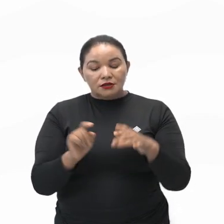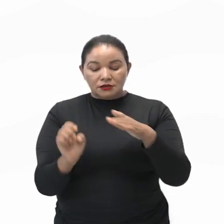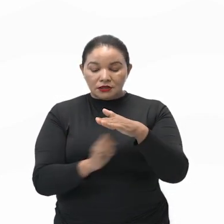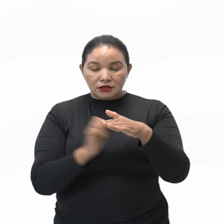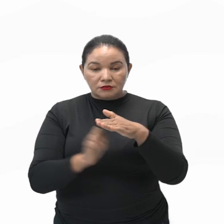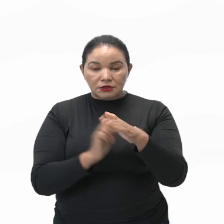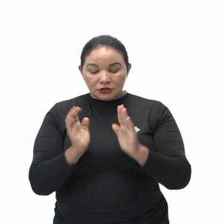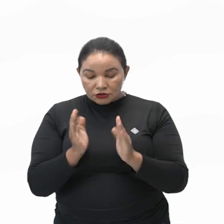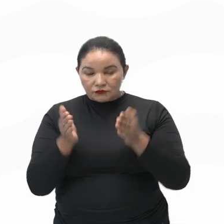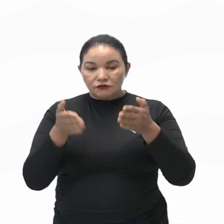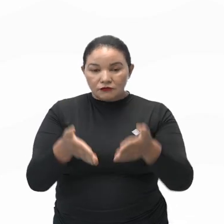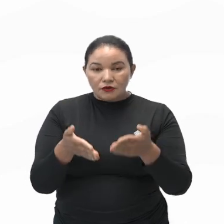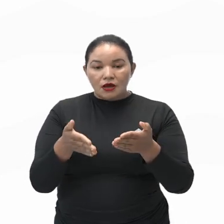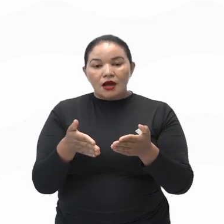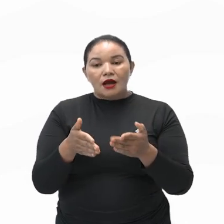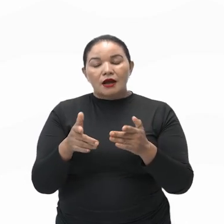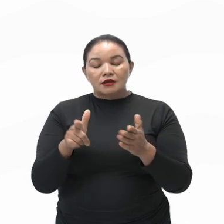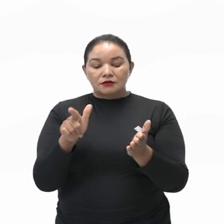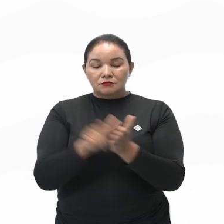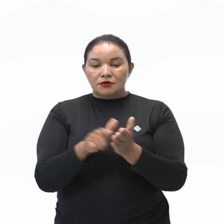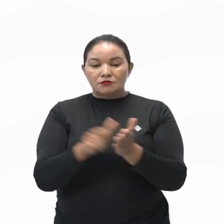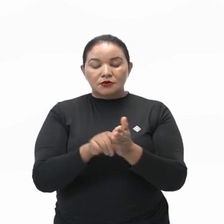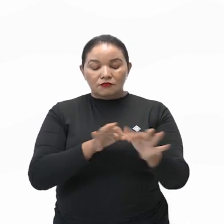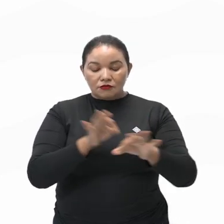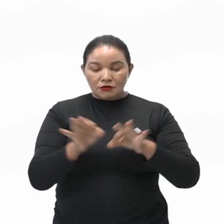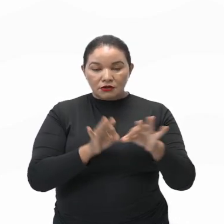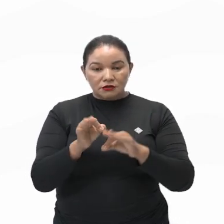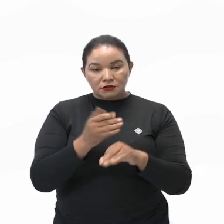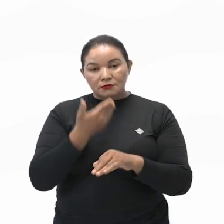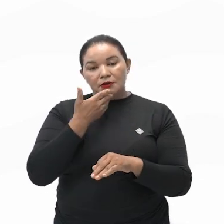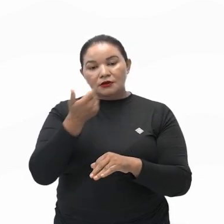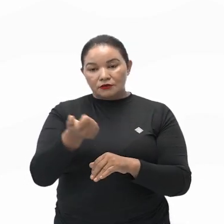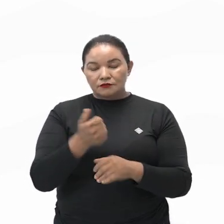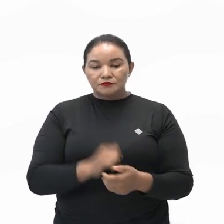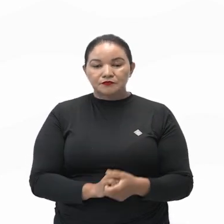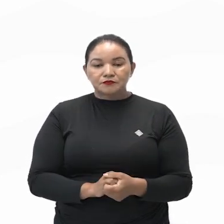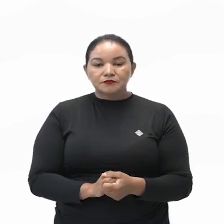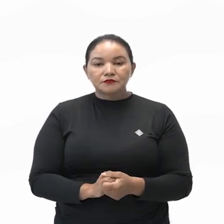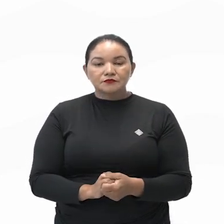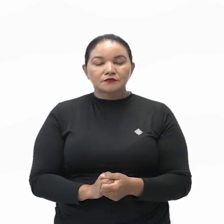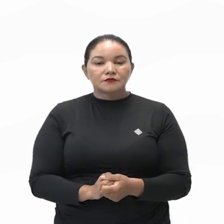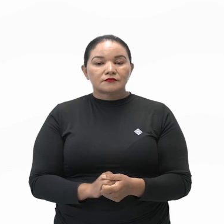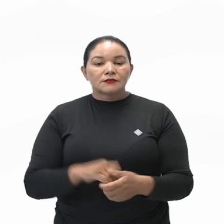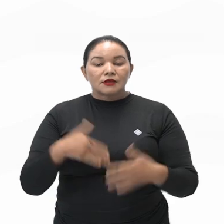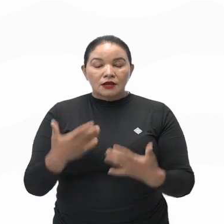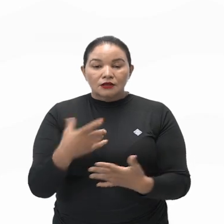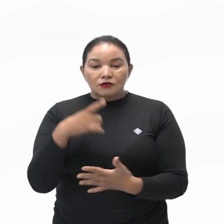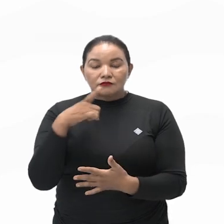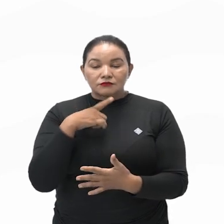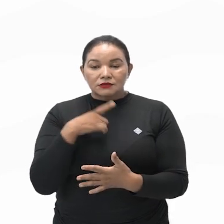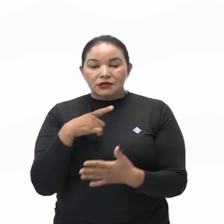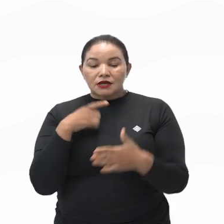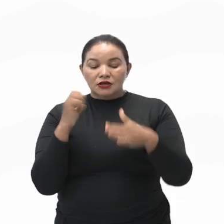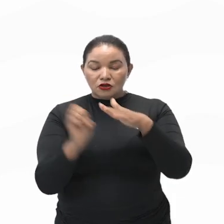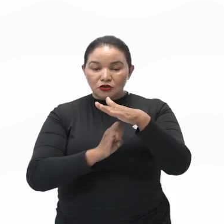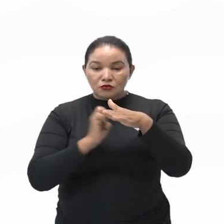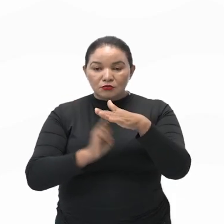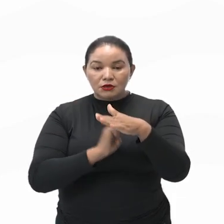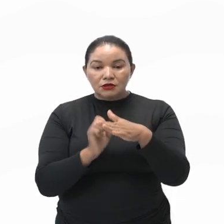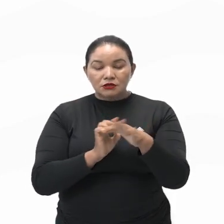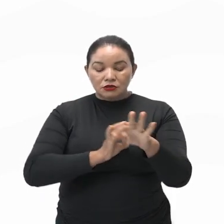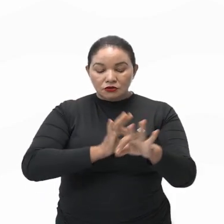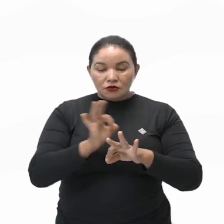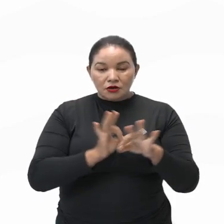ela consegue tratar de forma mais adequada. Então note que existem empresas que vão tratar